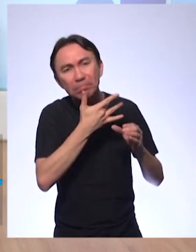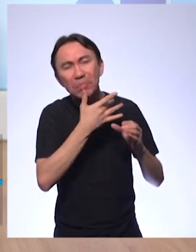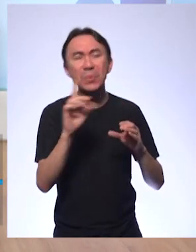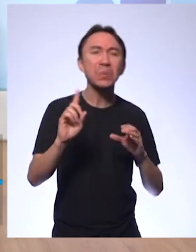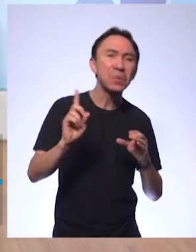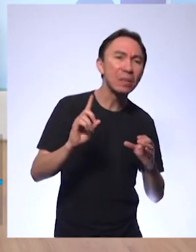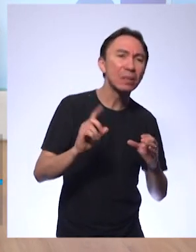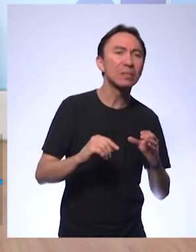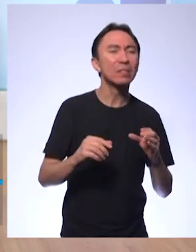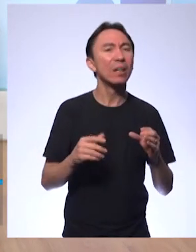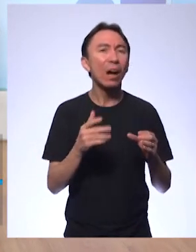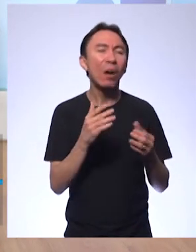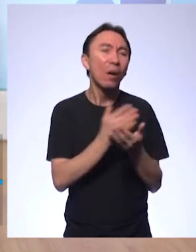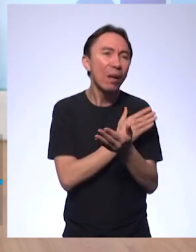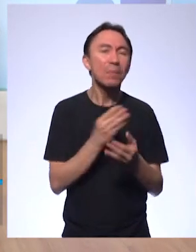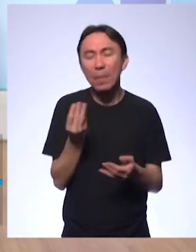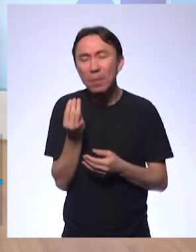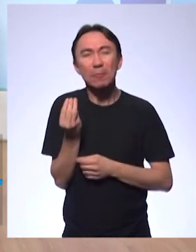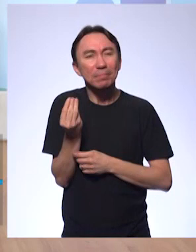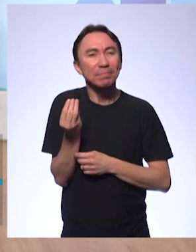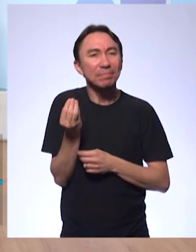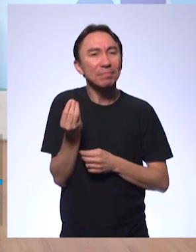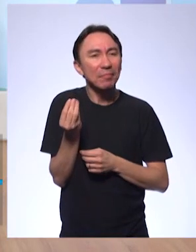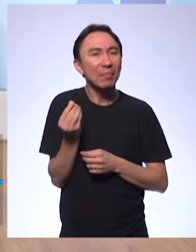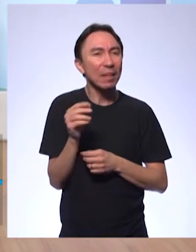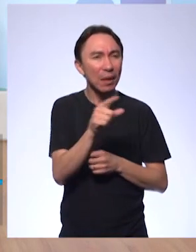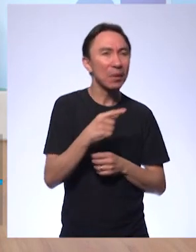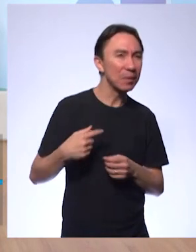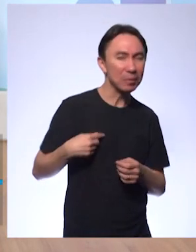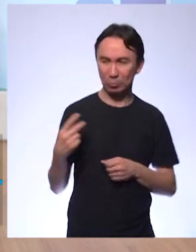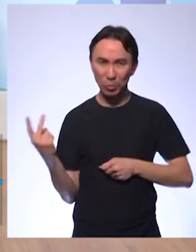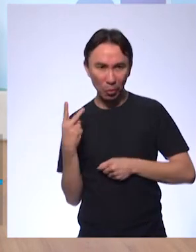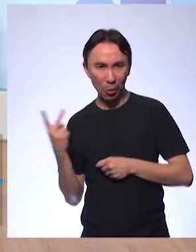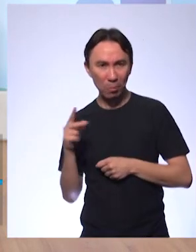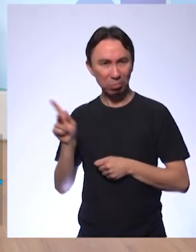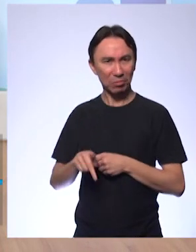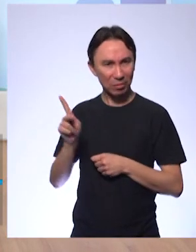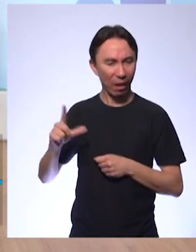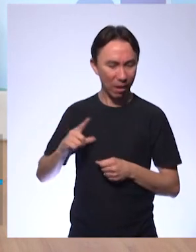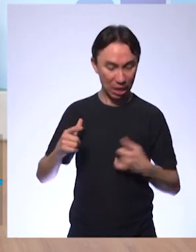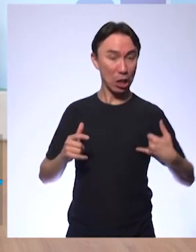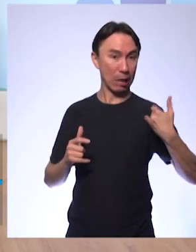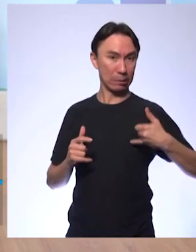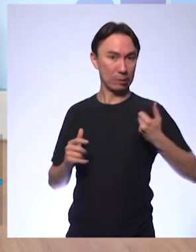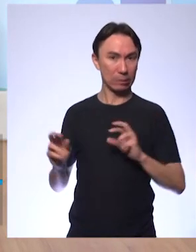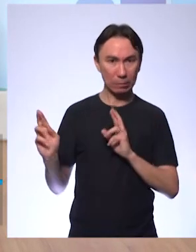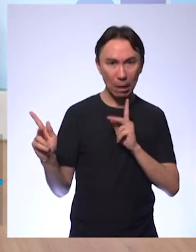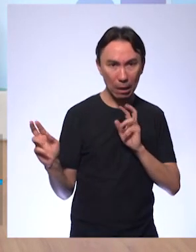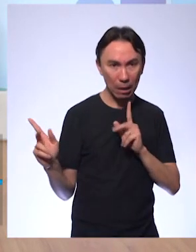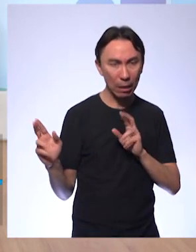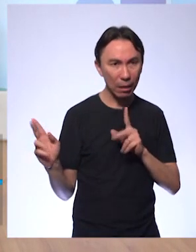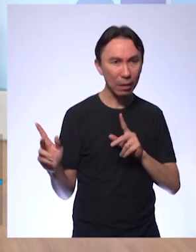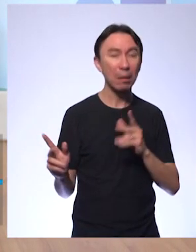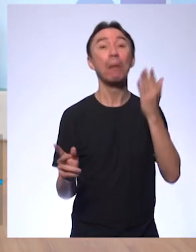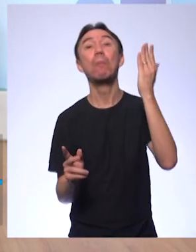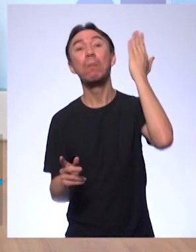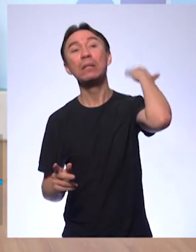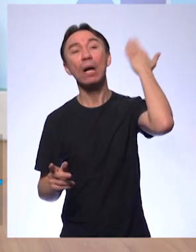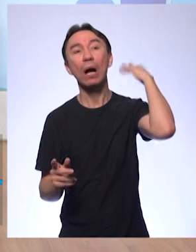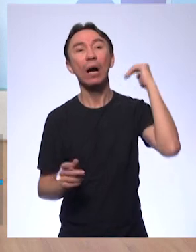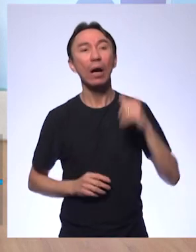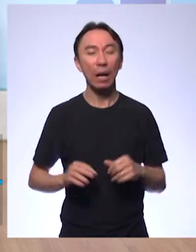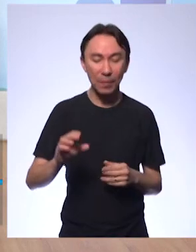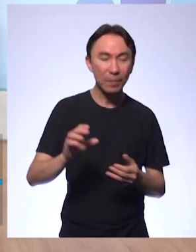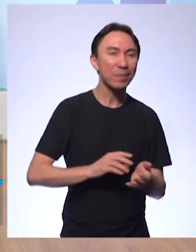são mais agradáveis. Olha, eu, professor Joel, a gente tem uma diferença de idade, mas esse ponto é um ponto normal. No tempo que a gente era moleque, a gente bebia até